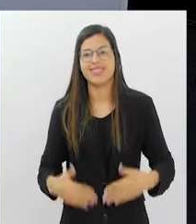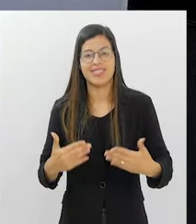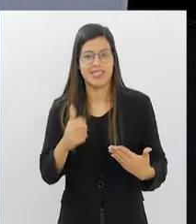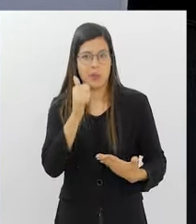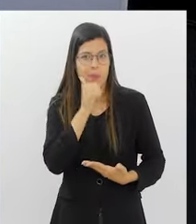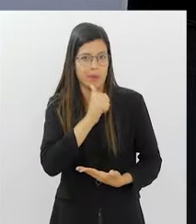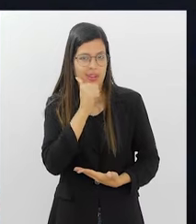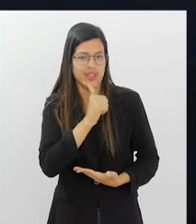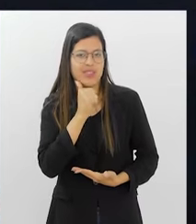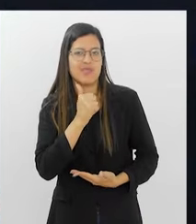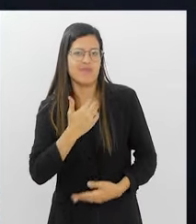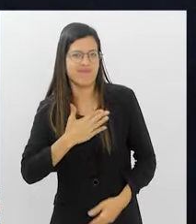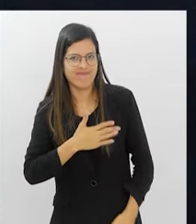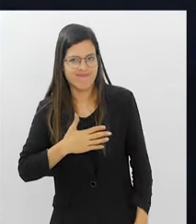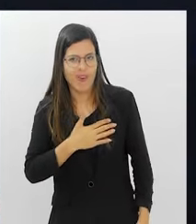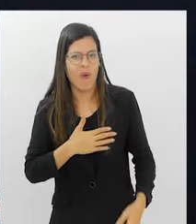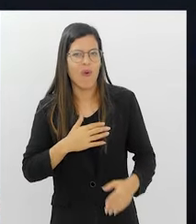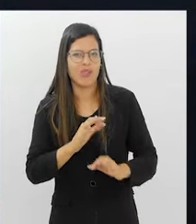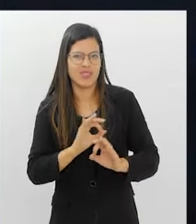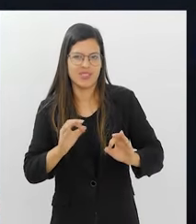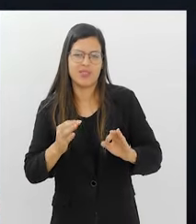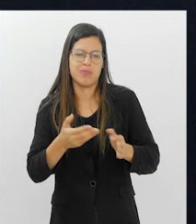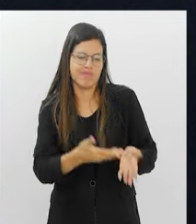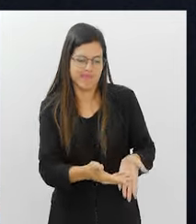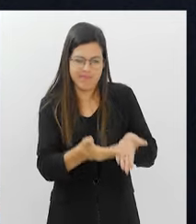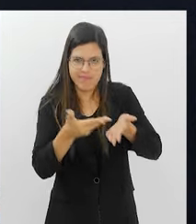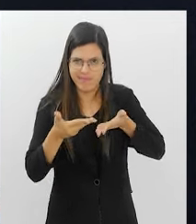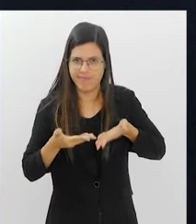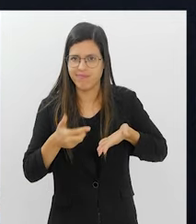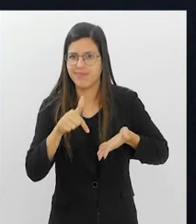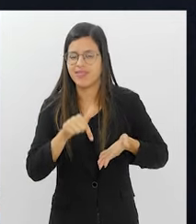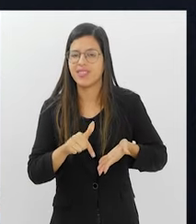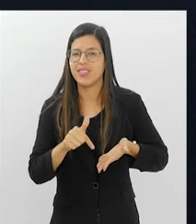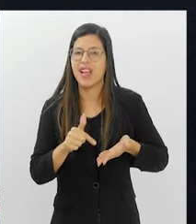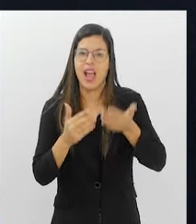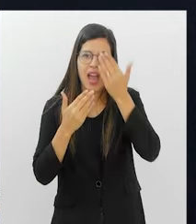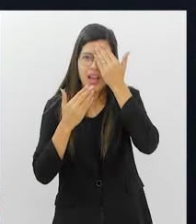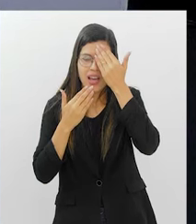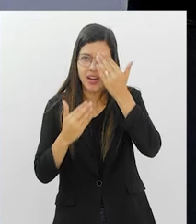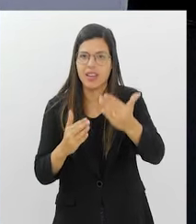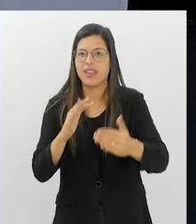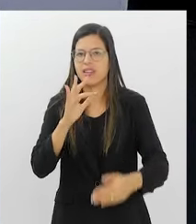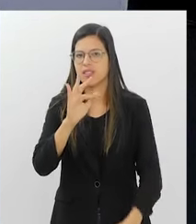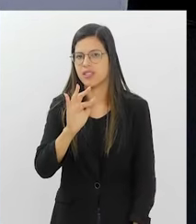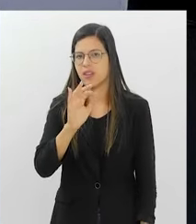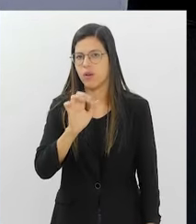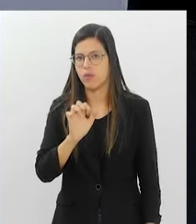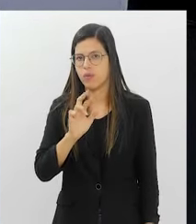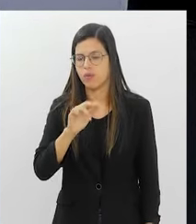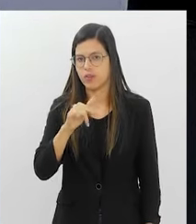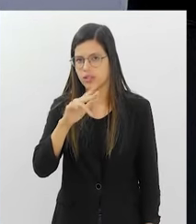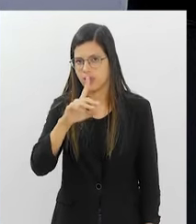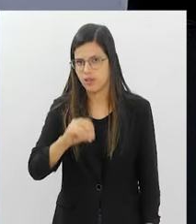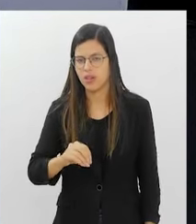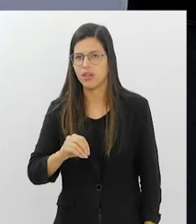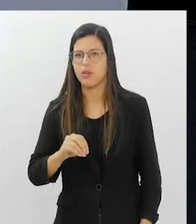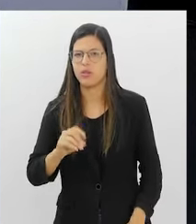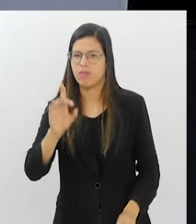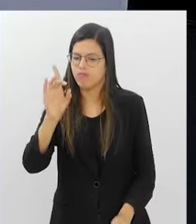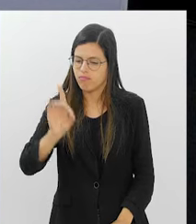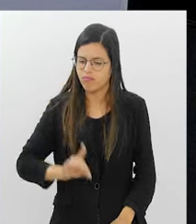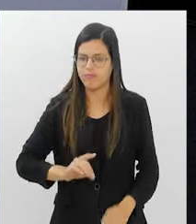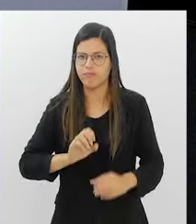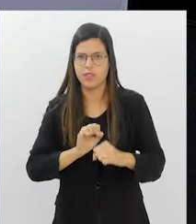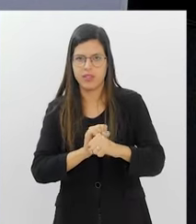Olha só foi um prazer muito grande recebê-las aqui eu quero que vocês transmitem o meu agradecimento ao Fernando horta a toda a direção da